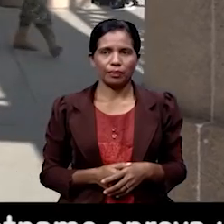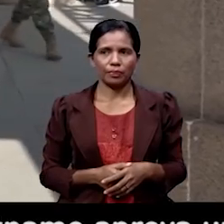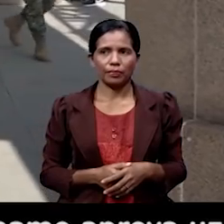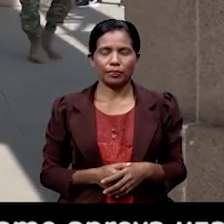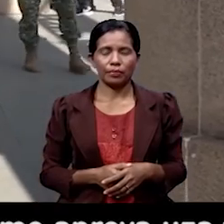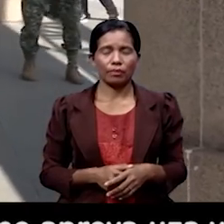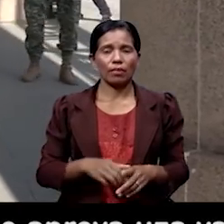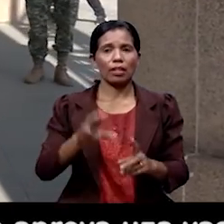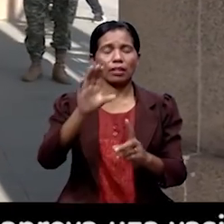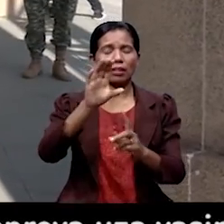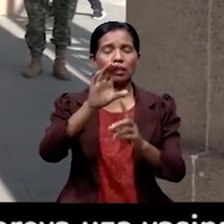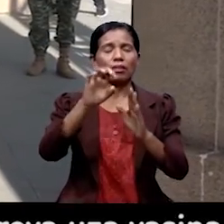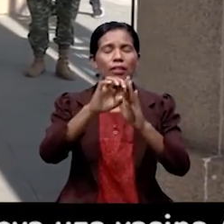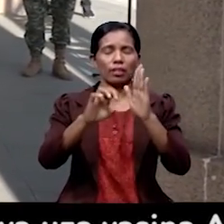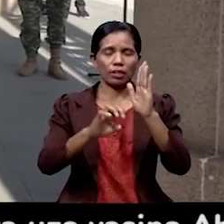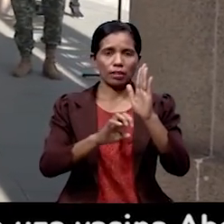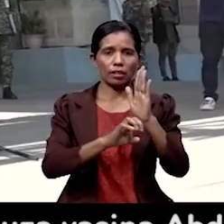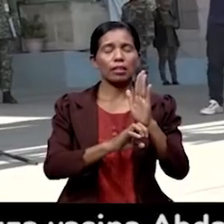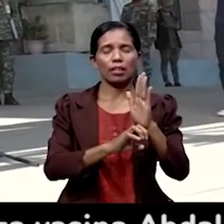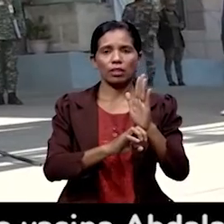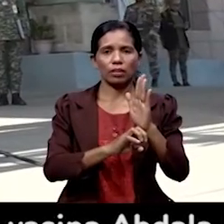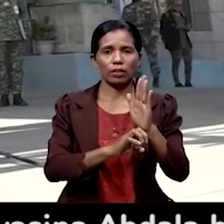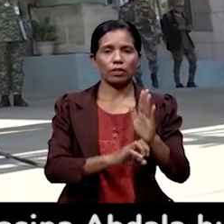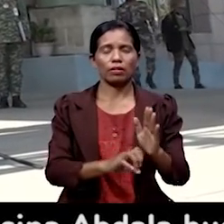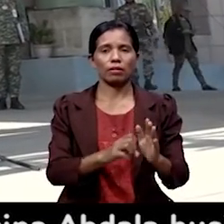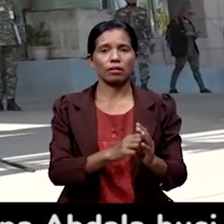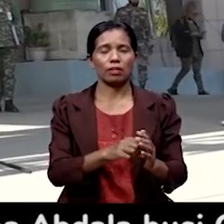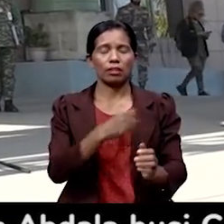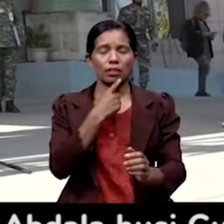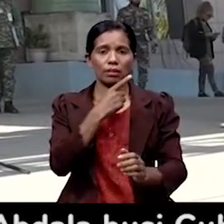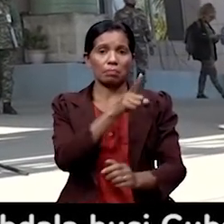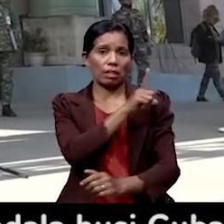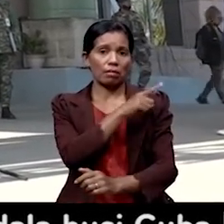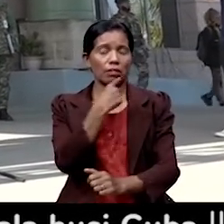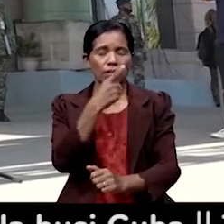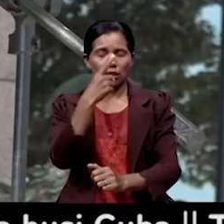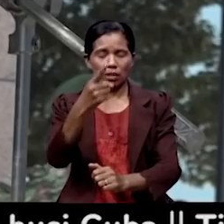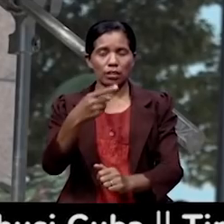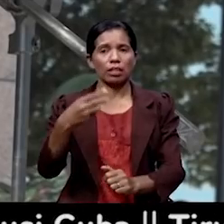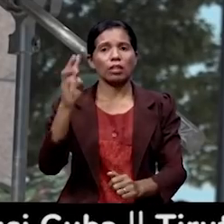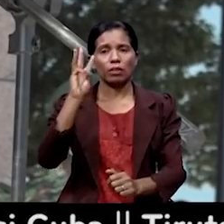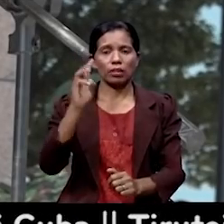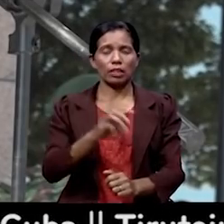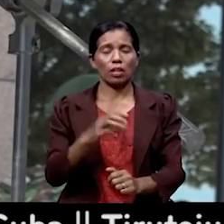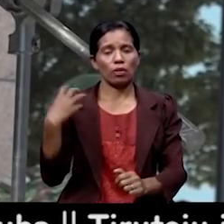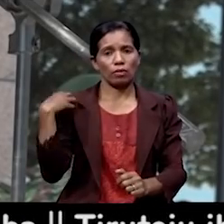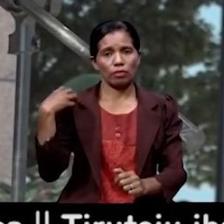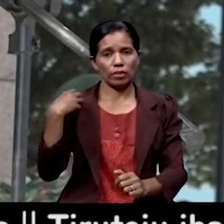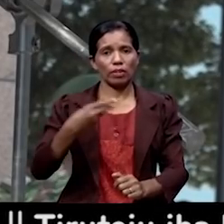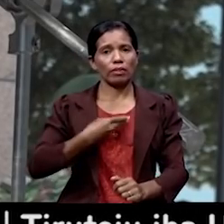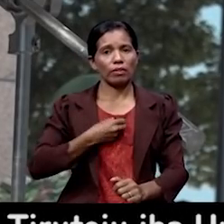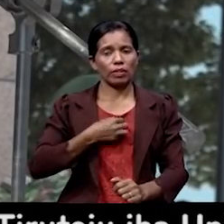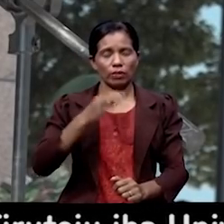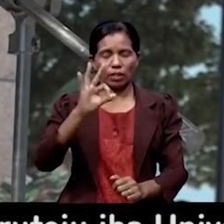Se vestaram o maior general FF de Teli, tenente general Lerenan Timur, atu apelune, e a quartel general Fatuhadam. Lere